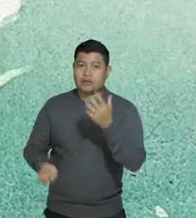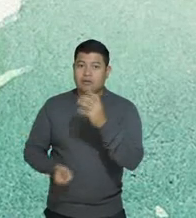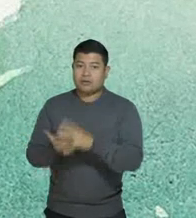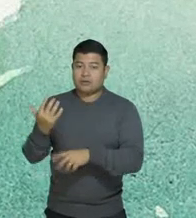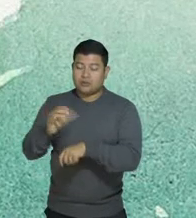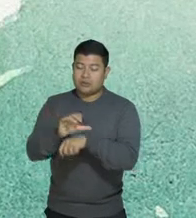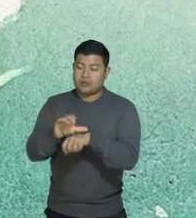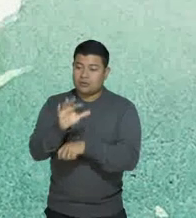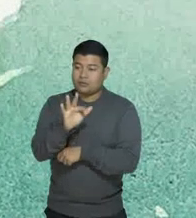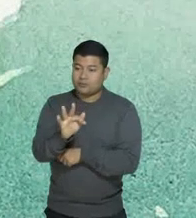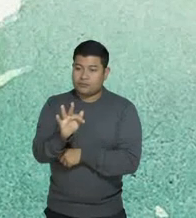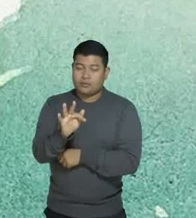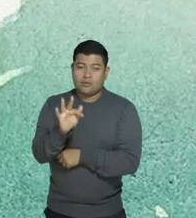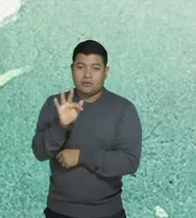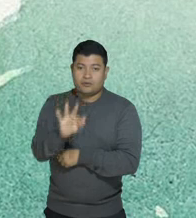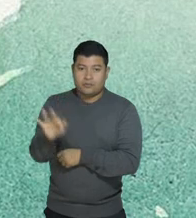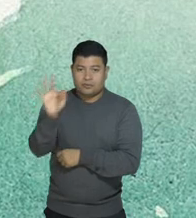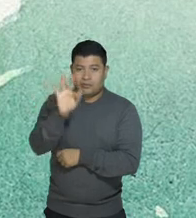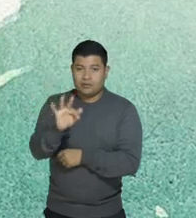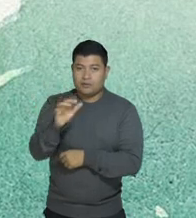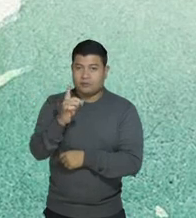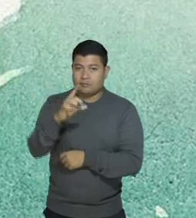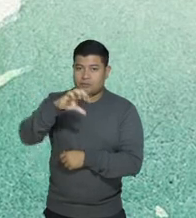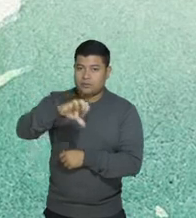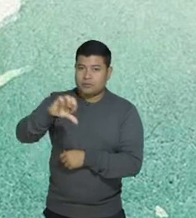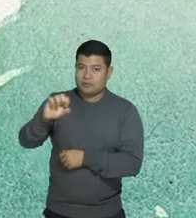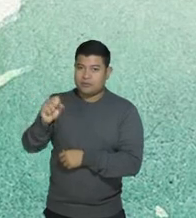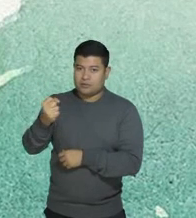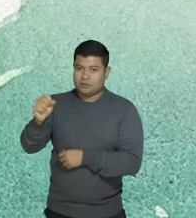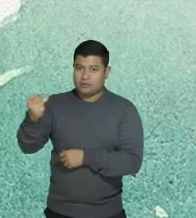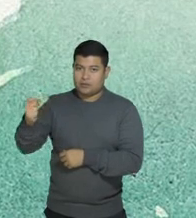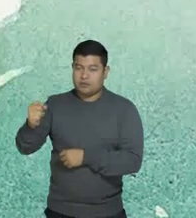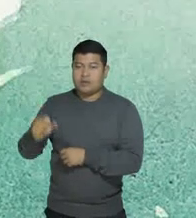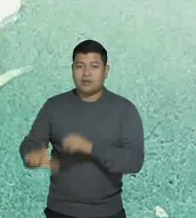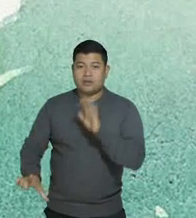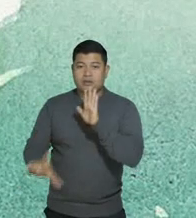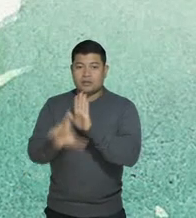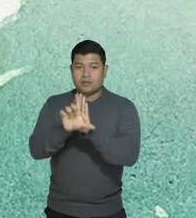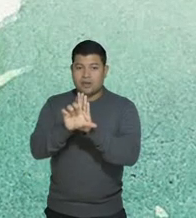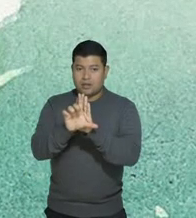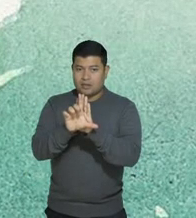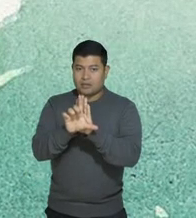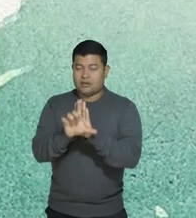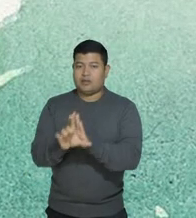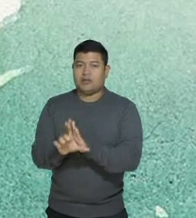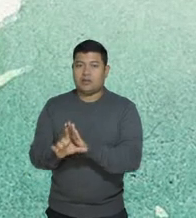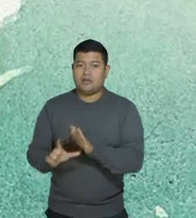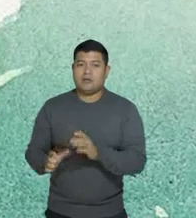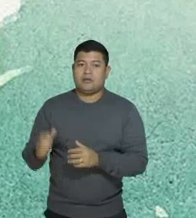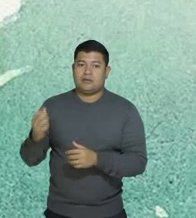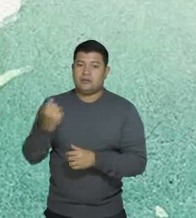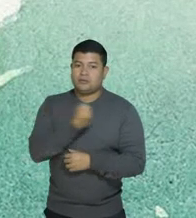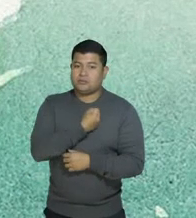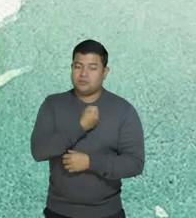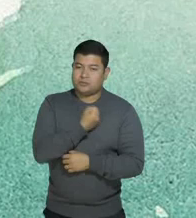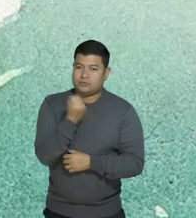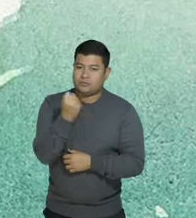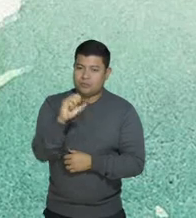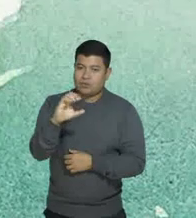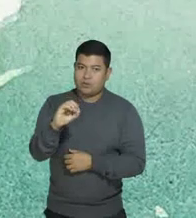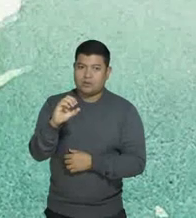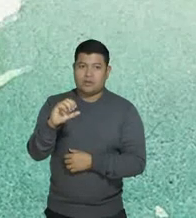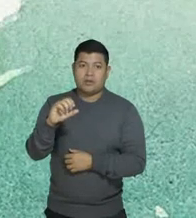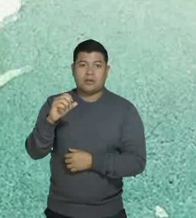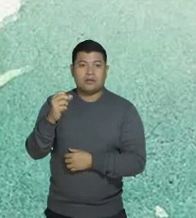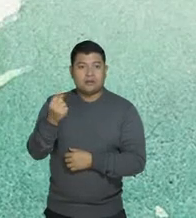de 1988, na Lei Orgânica do Município 8.080, de setembro de 1990,